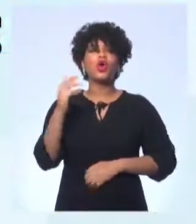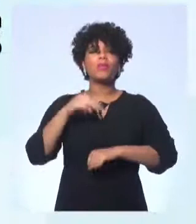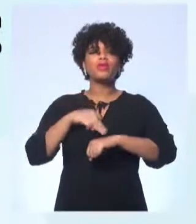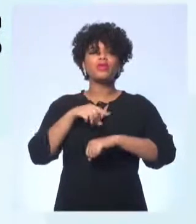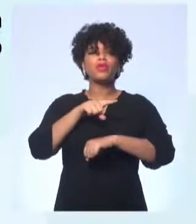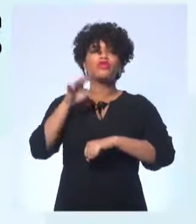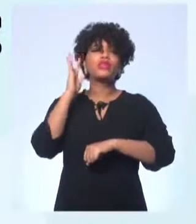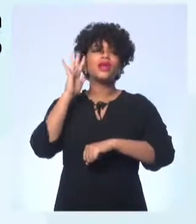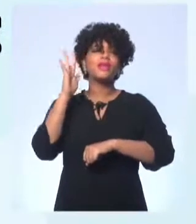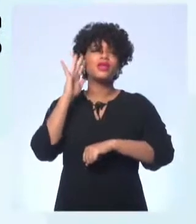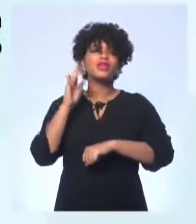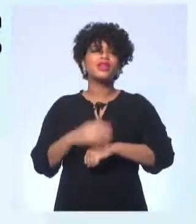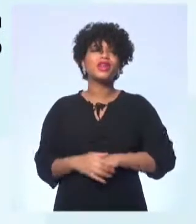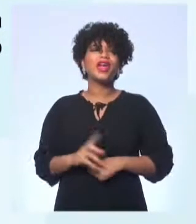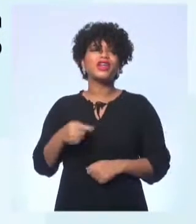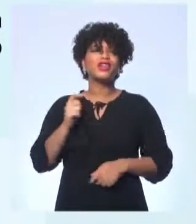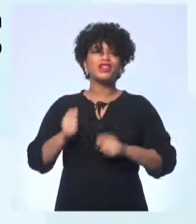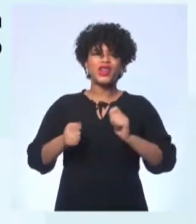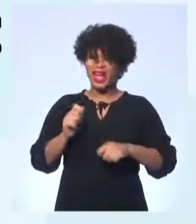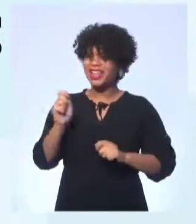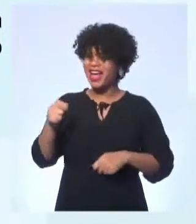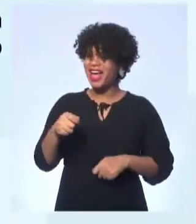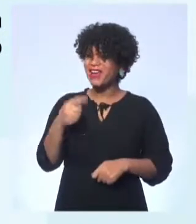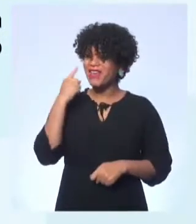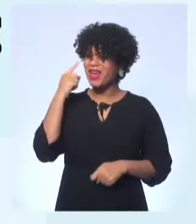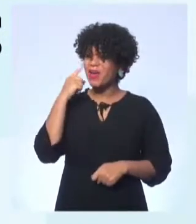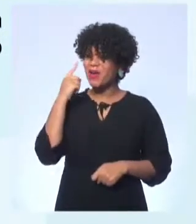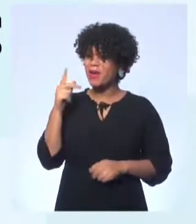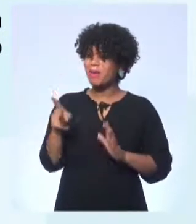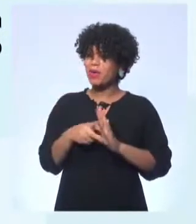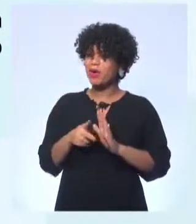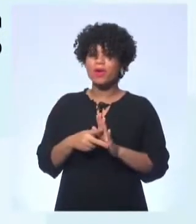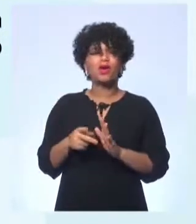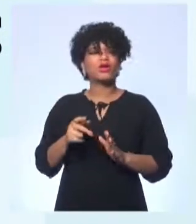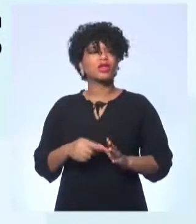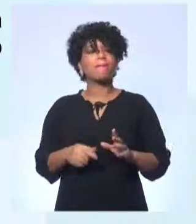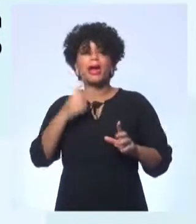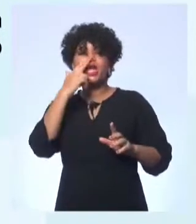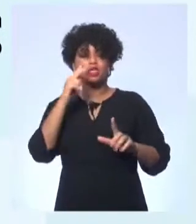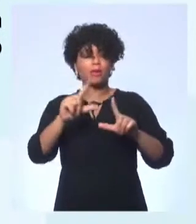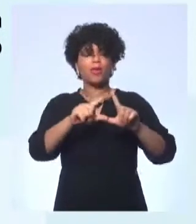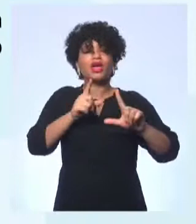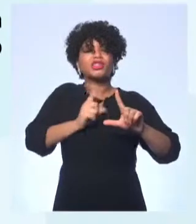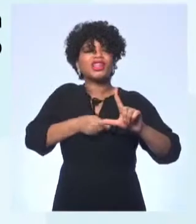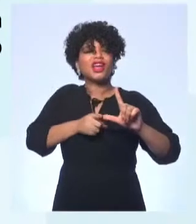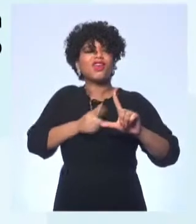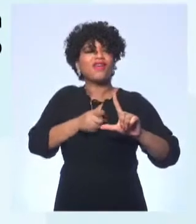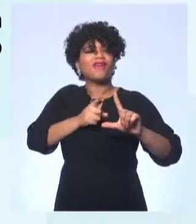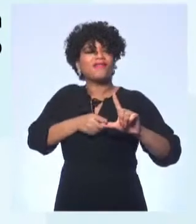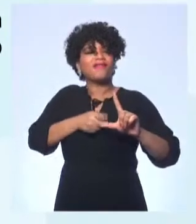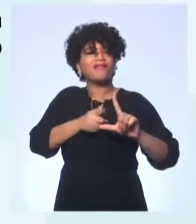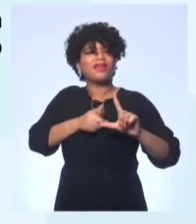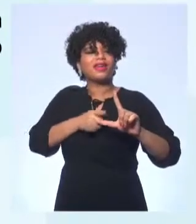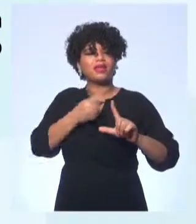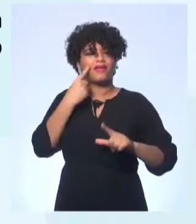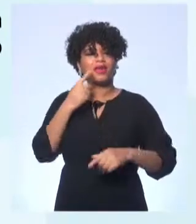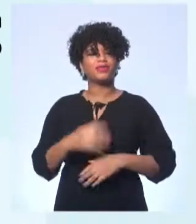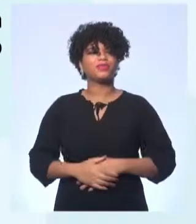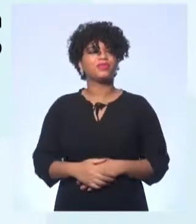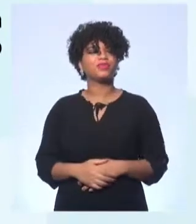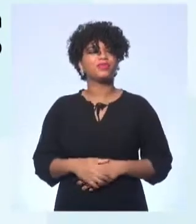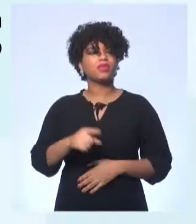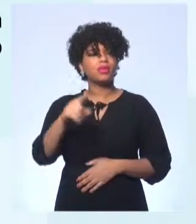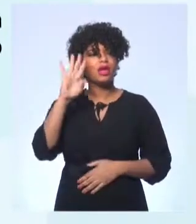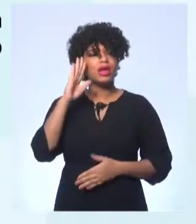minutinho para vocês. Enquanto isso, a gente pode tocar um baião. Isso, já pensou? vamos baião. A música de fundo é o baião, né? Então, vamos ler aí.